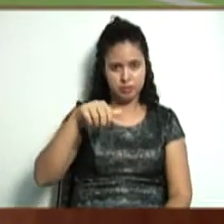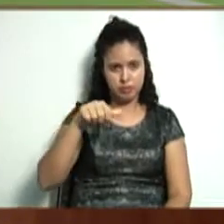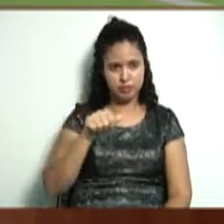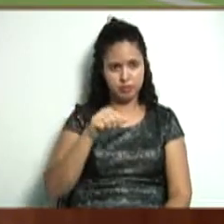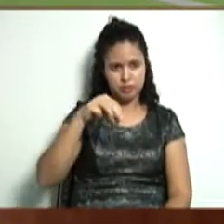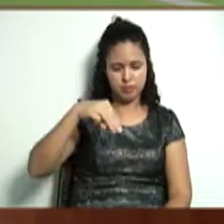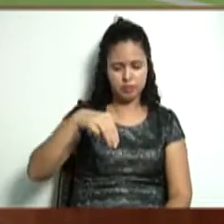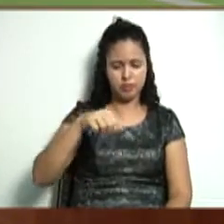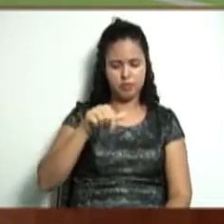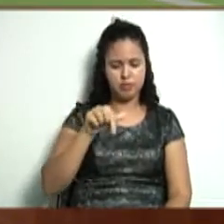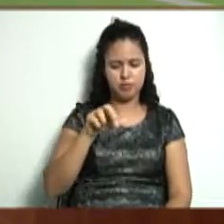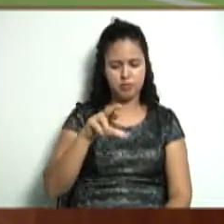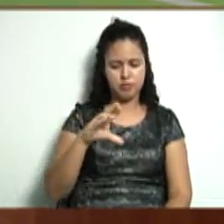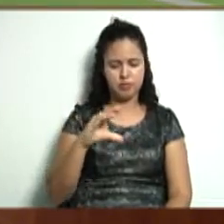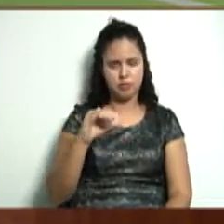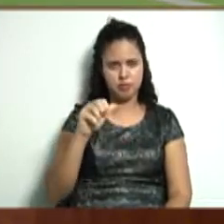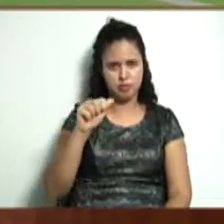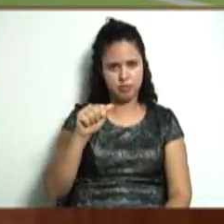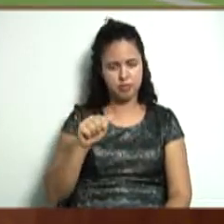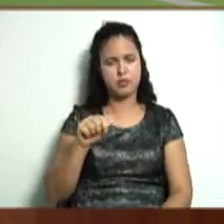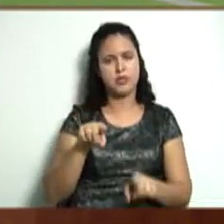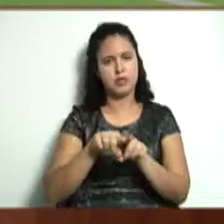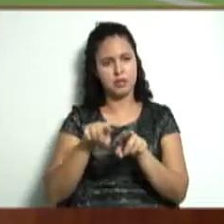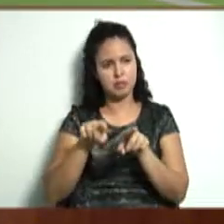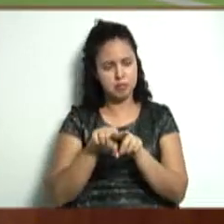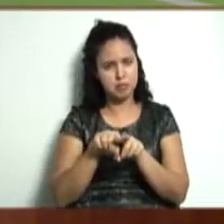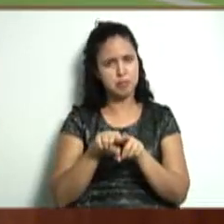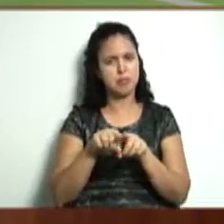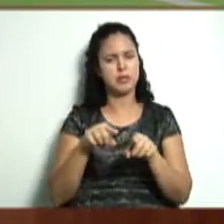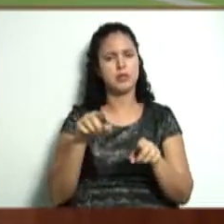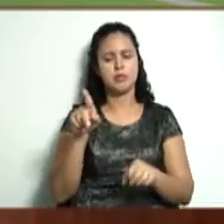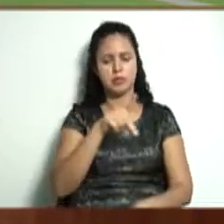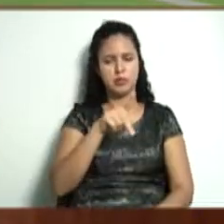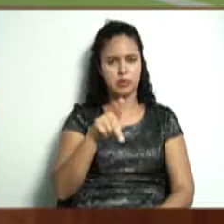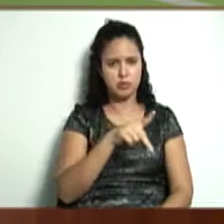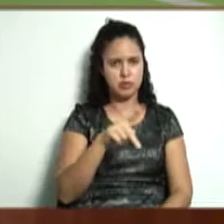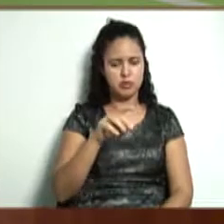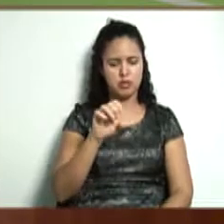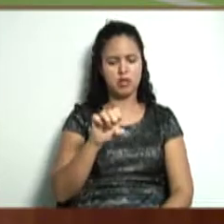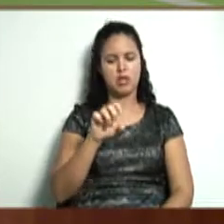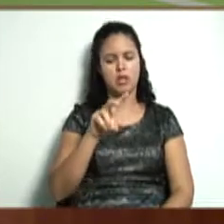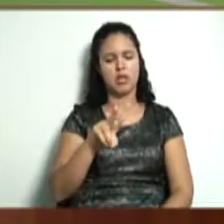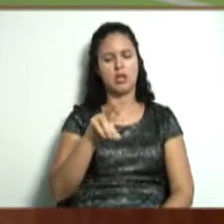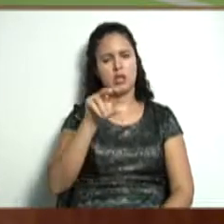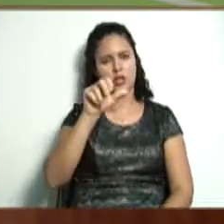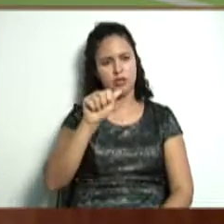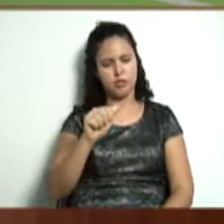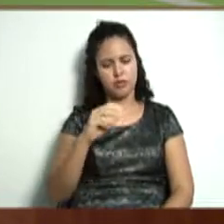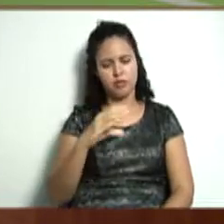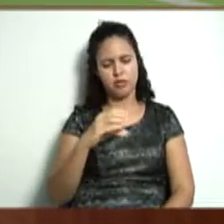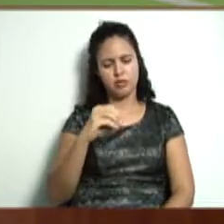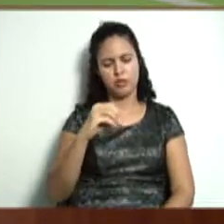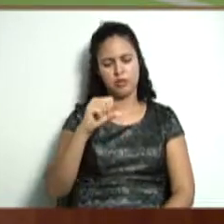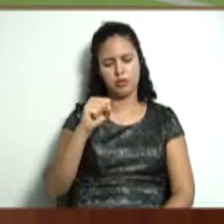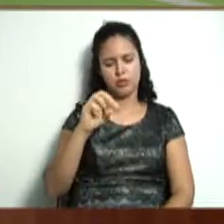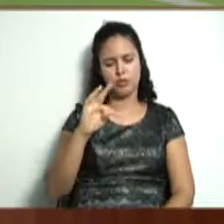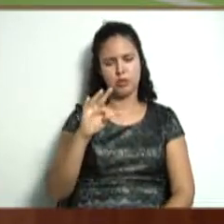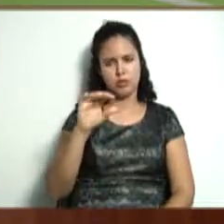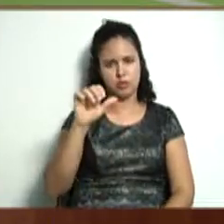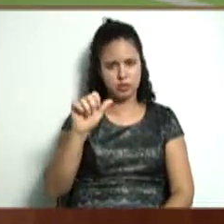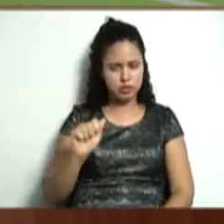Jorge Teixeira, do distrito de Nova Londrina, professora Eva Costa Soares, de